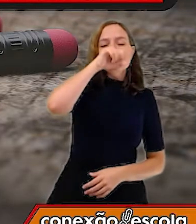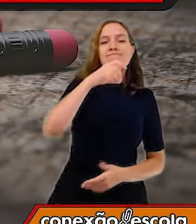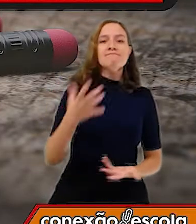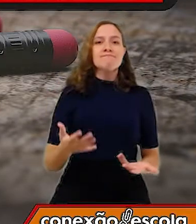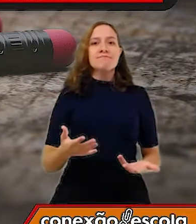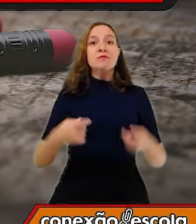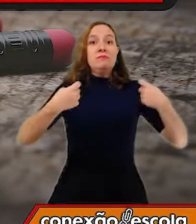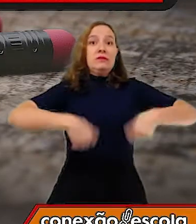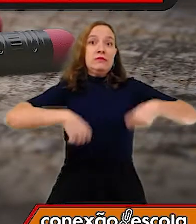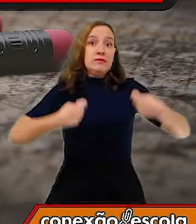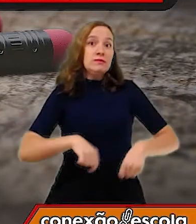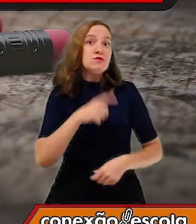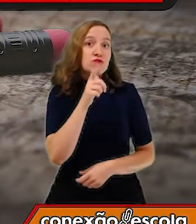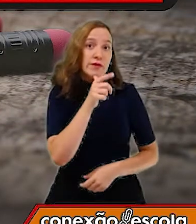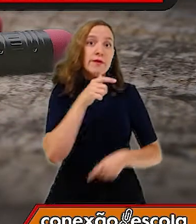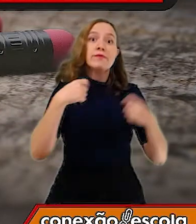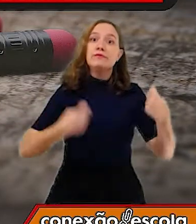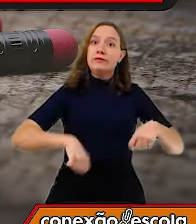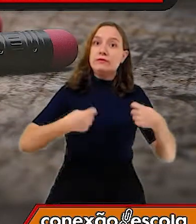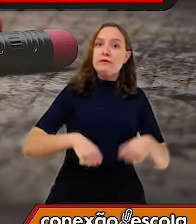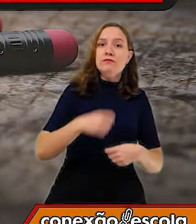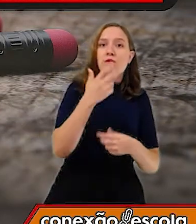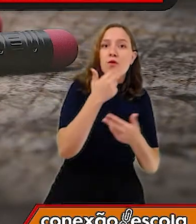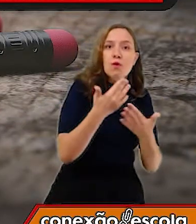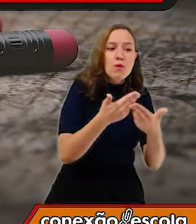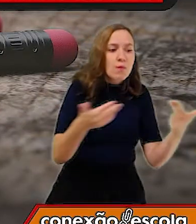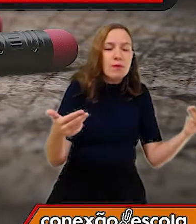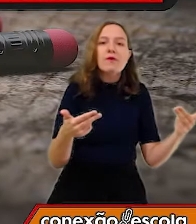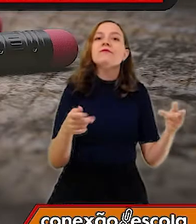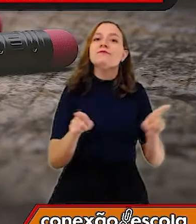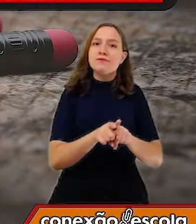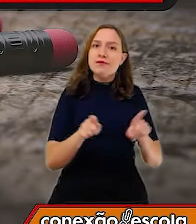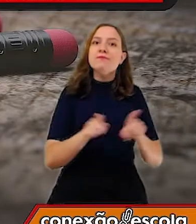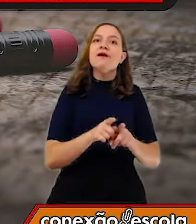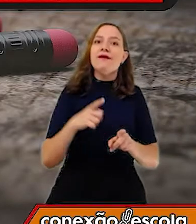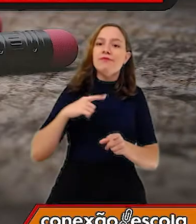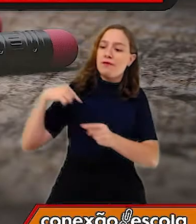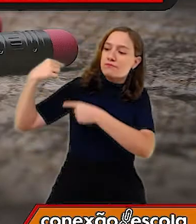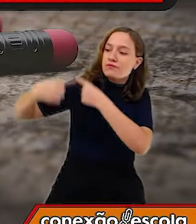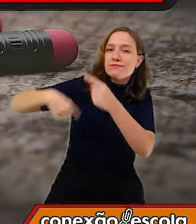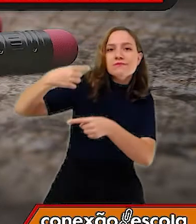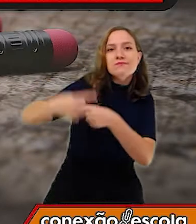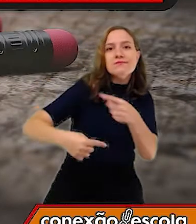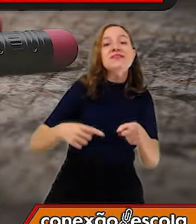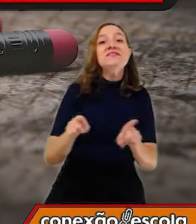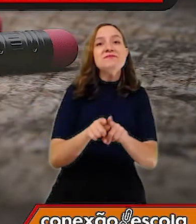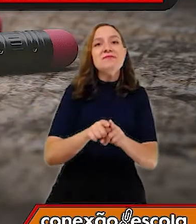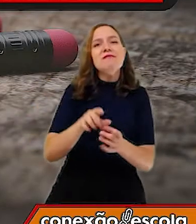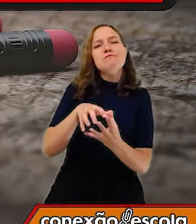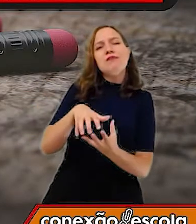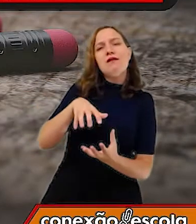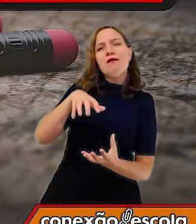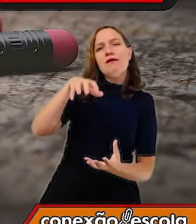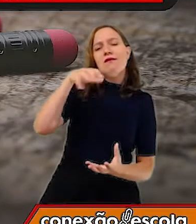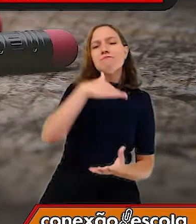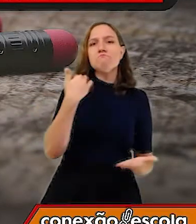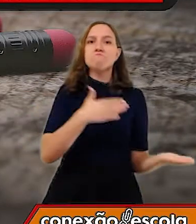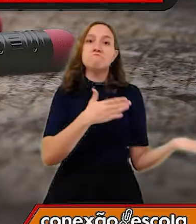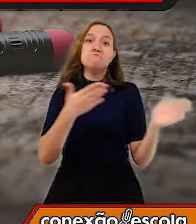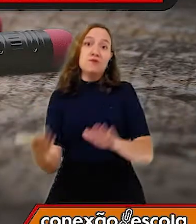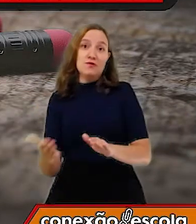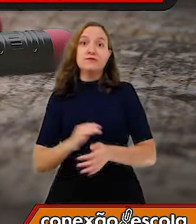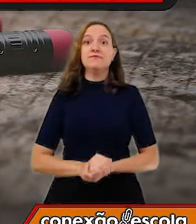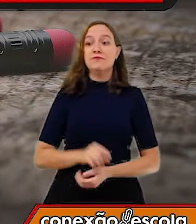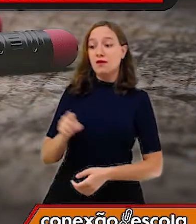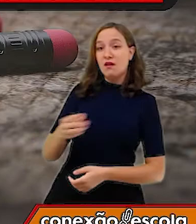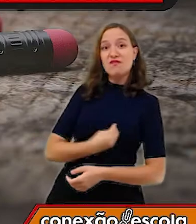se reproduzem, ou seja, eles geram outros seres, eles envelhecem e morrem. E os elementos não